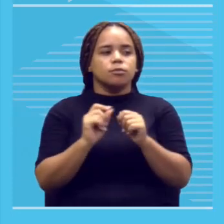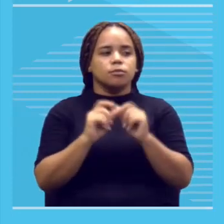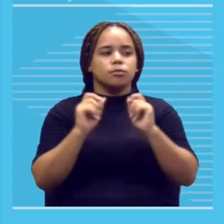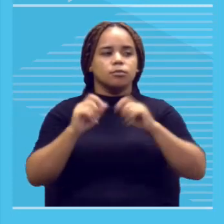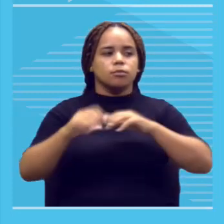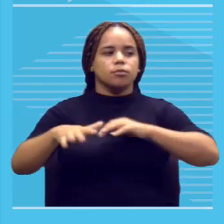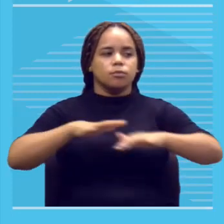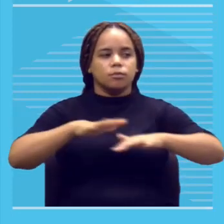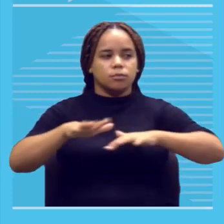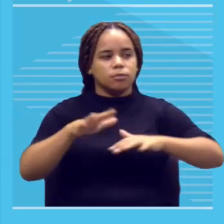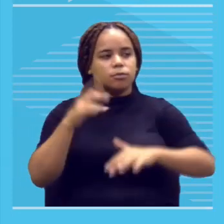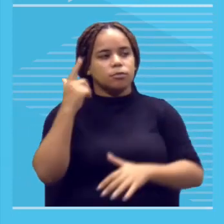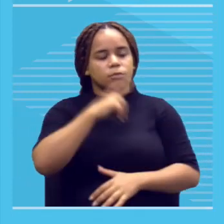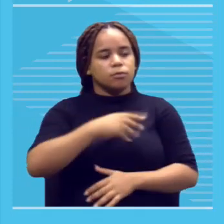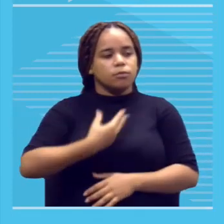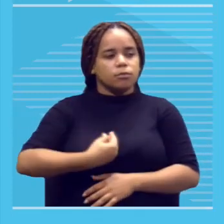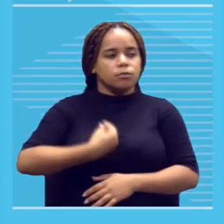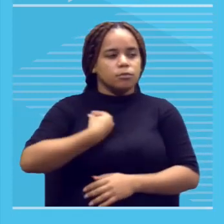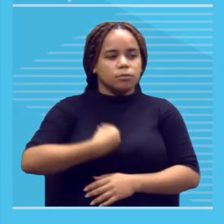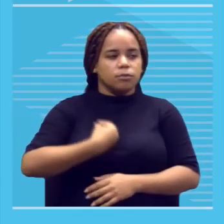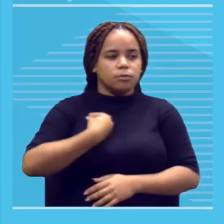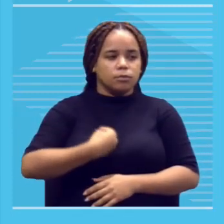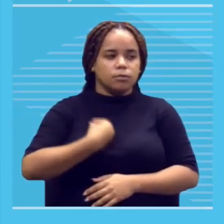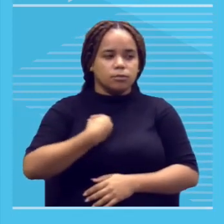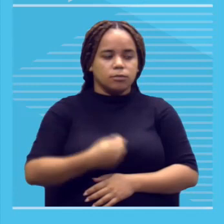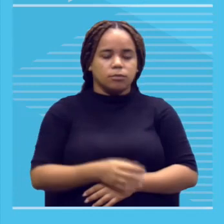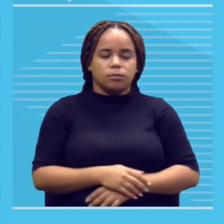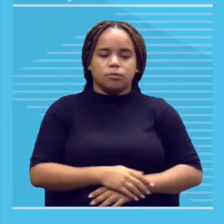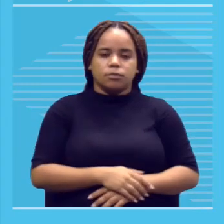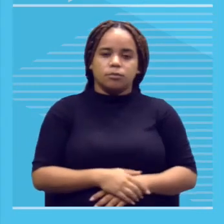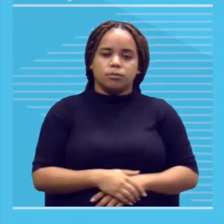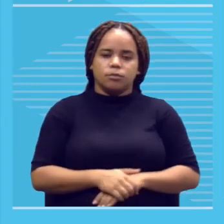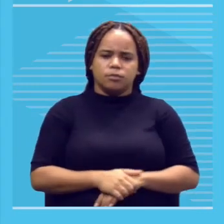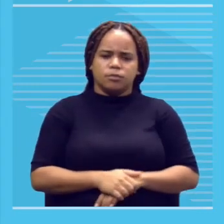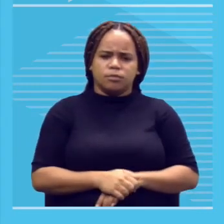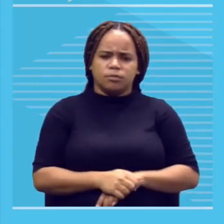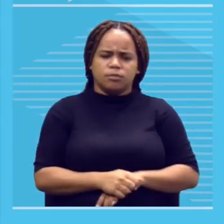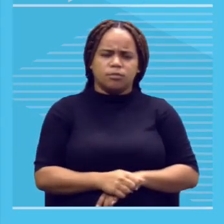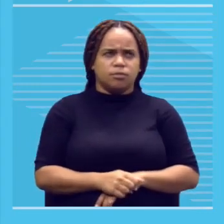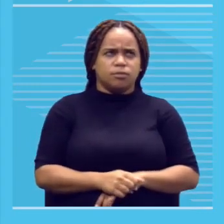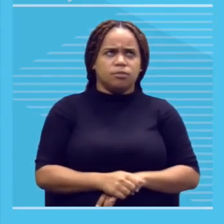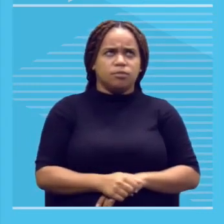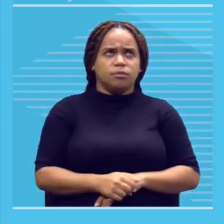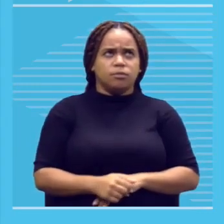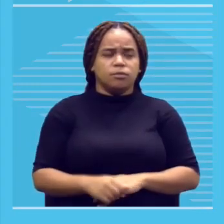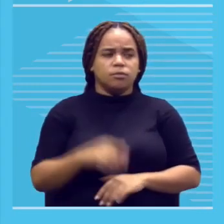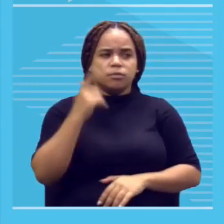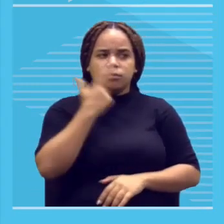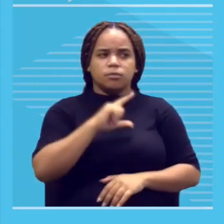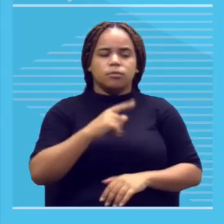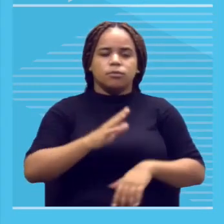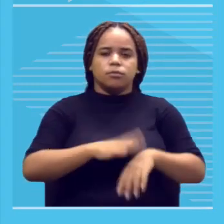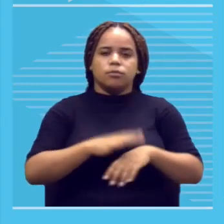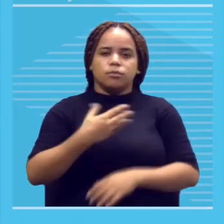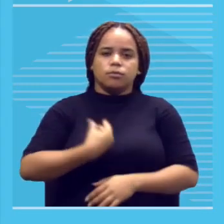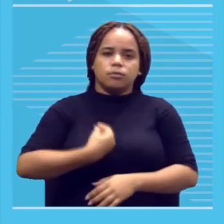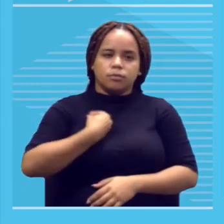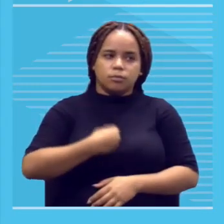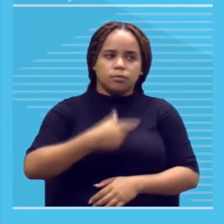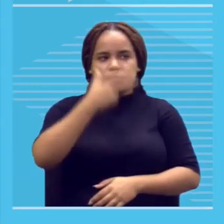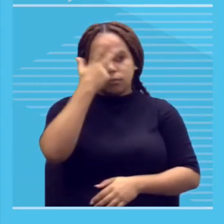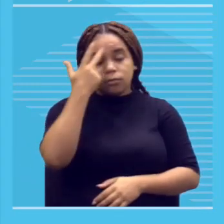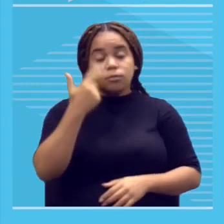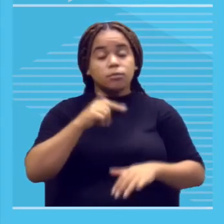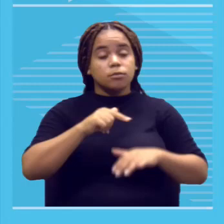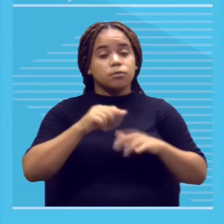meses e cadeiras elas começavam se movimentar como se como se tivessem ganhado vida as pessoas se